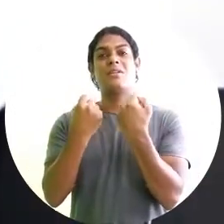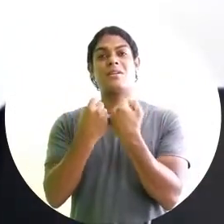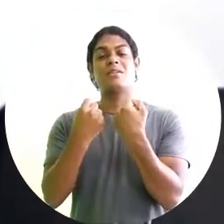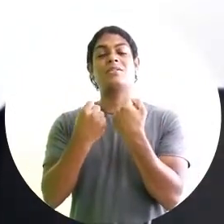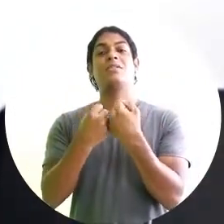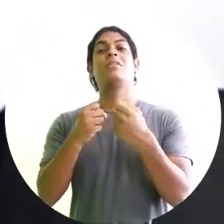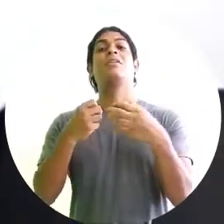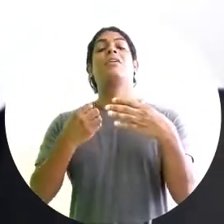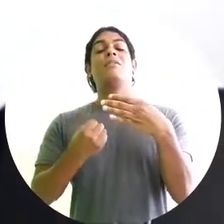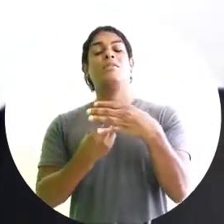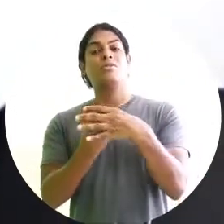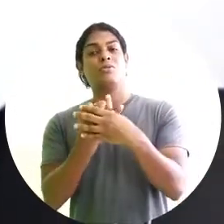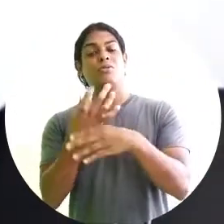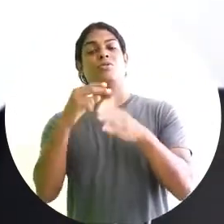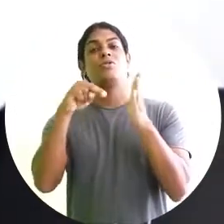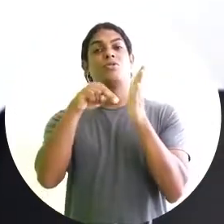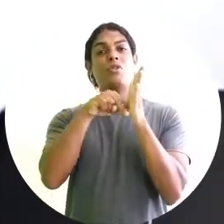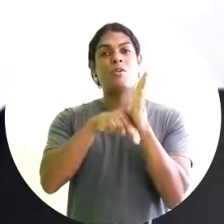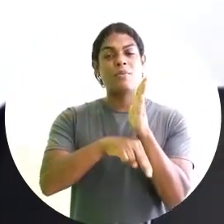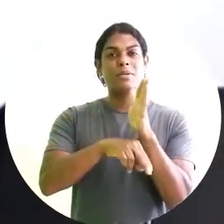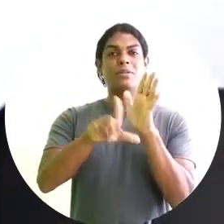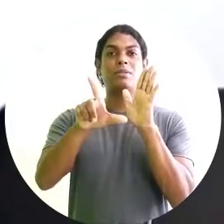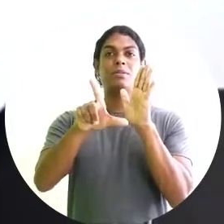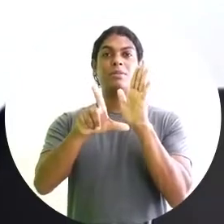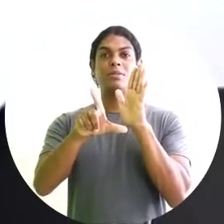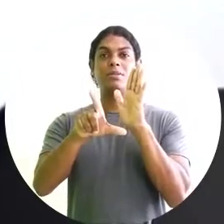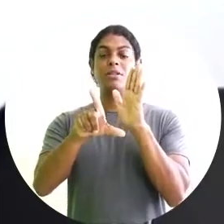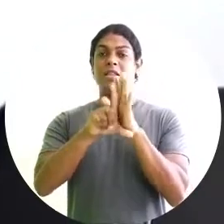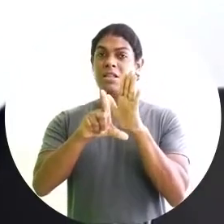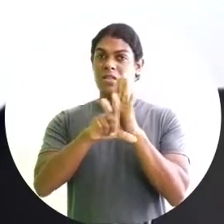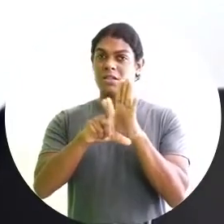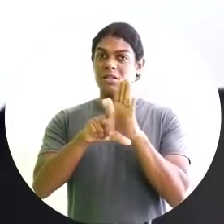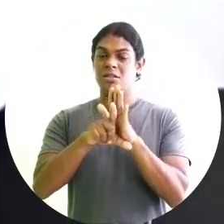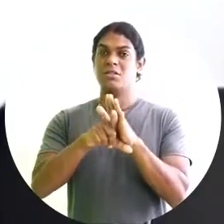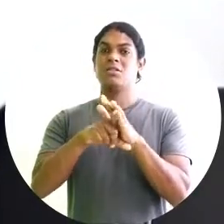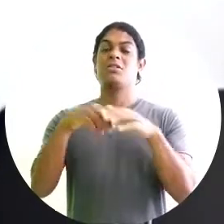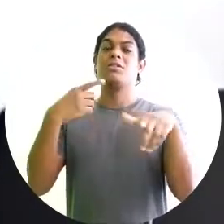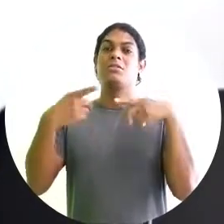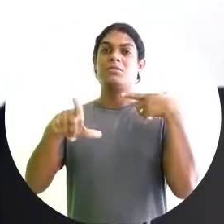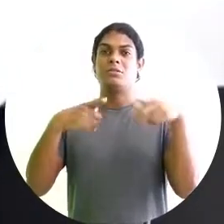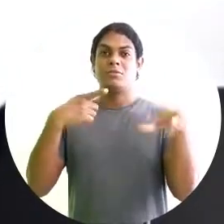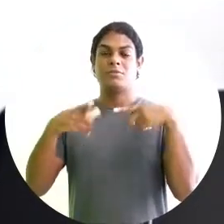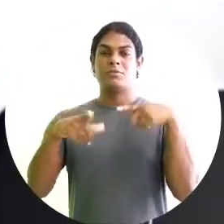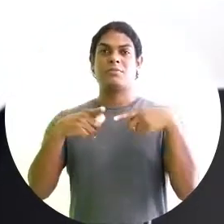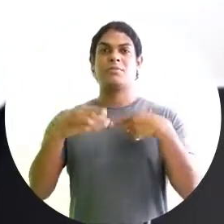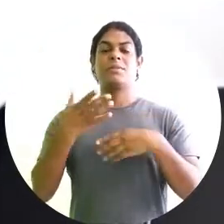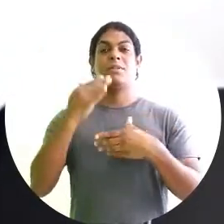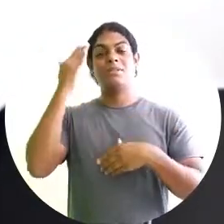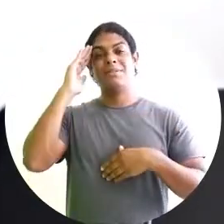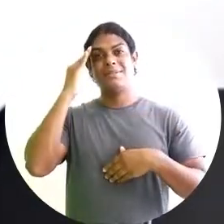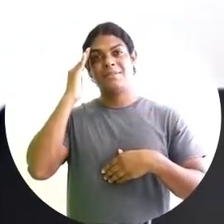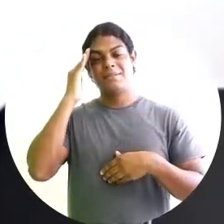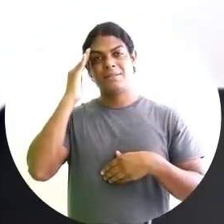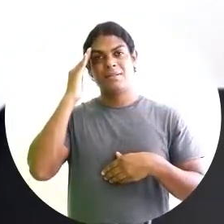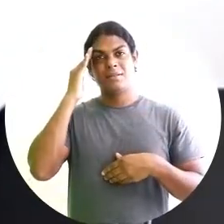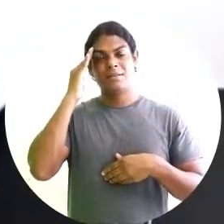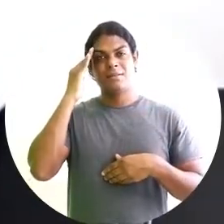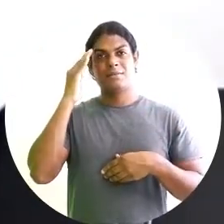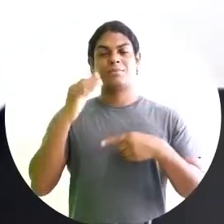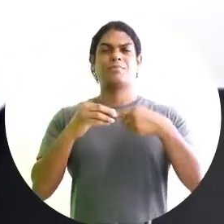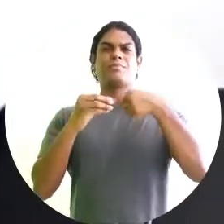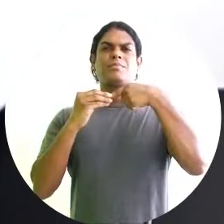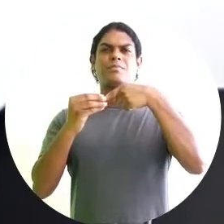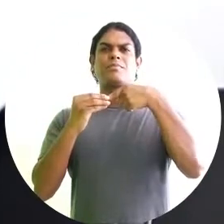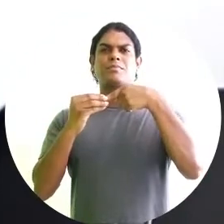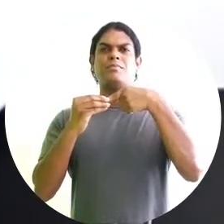normas trabalhistas que vão reger as relações de trabalho. Esta competência tem como tema entender os principais atos